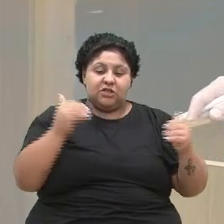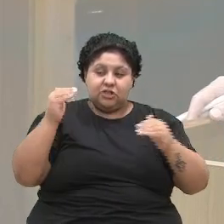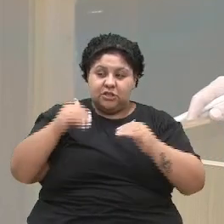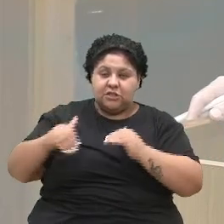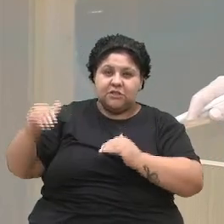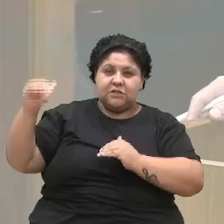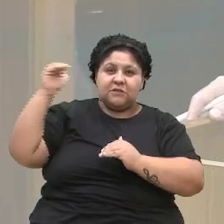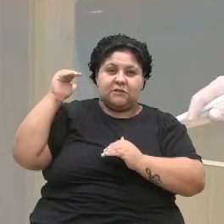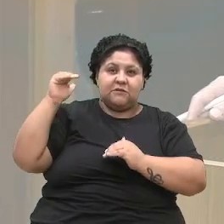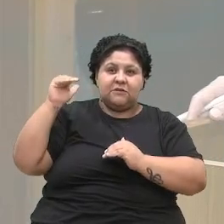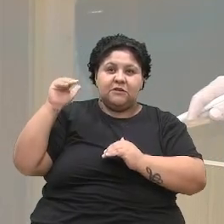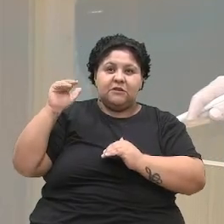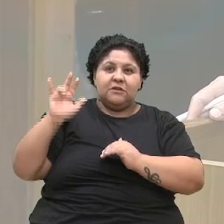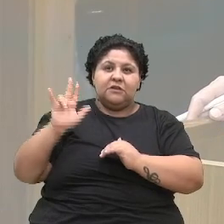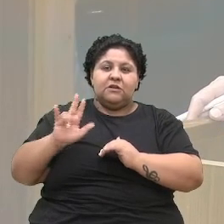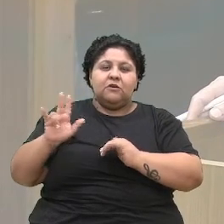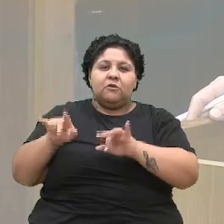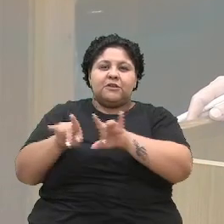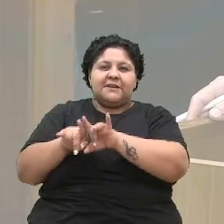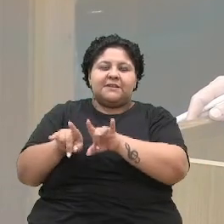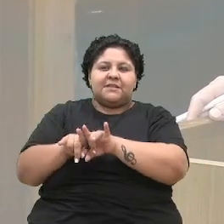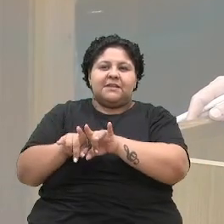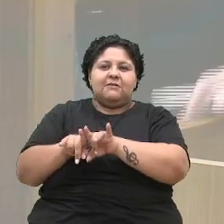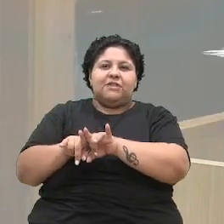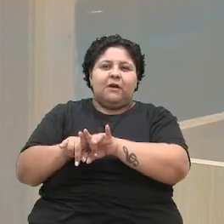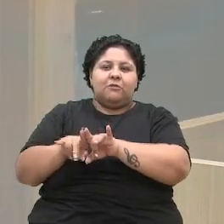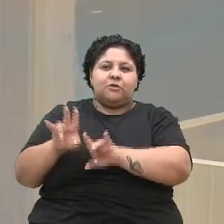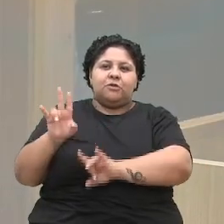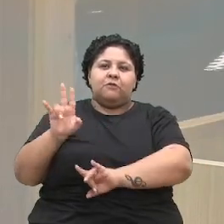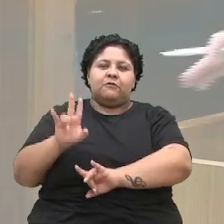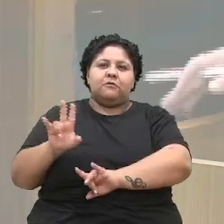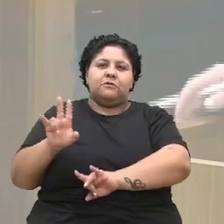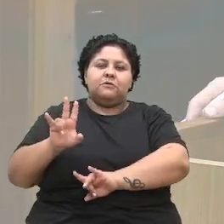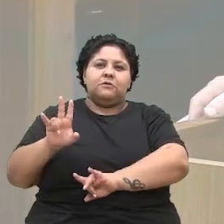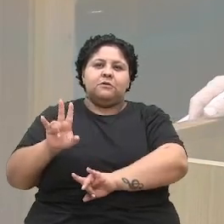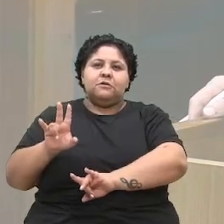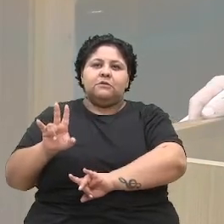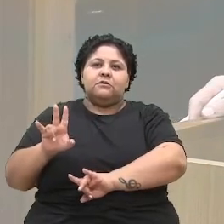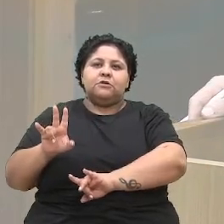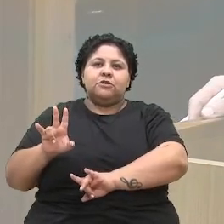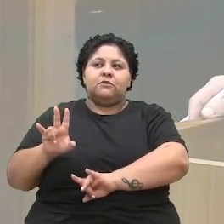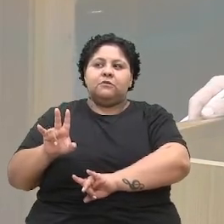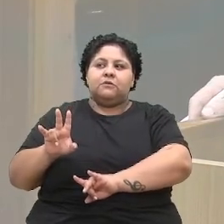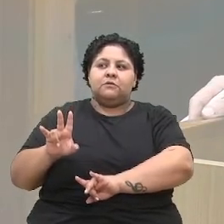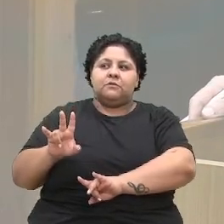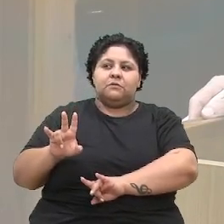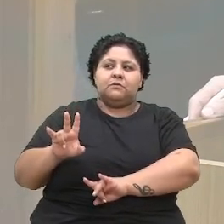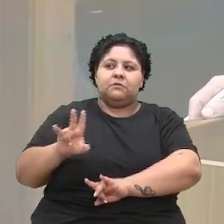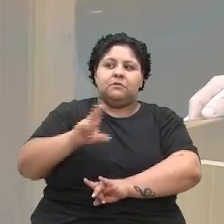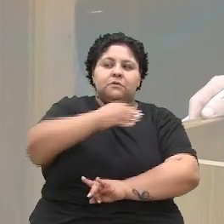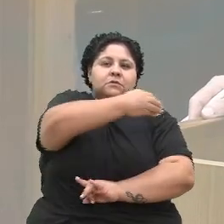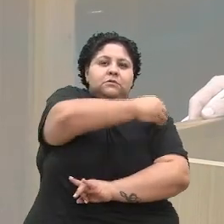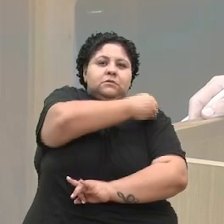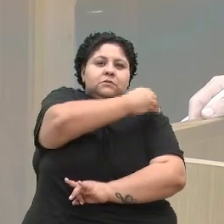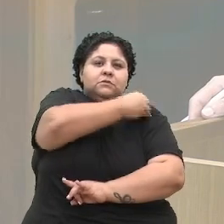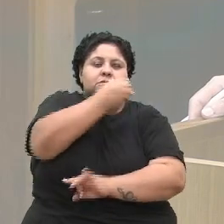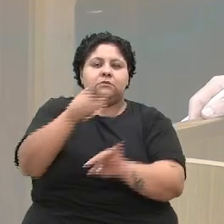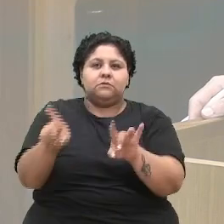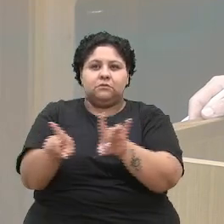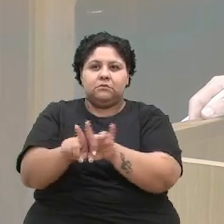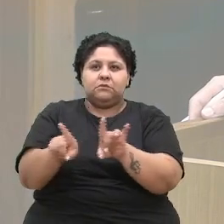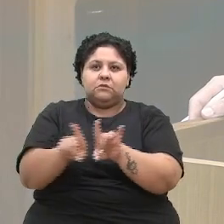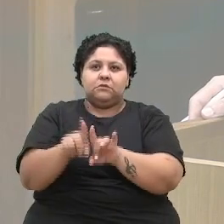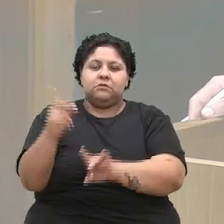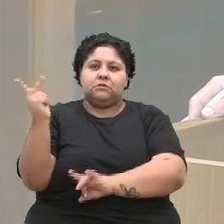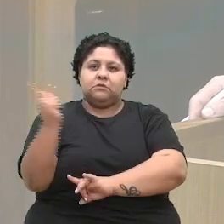de álcool e drogas. E este acesso é um acesso à demanda espontânea. 2